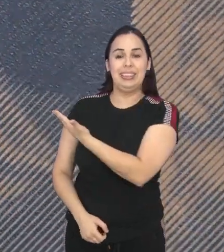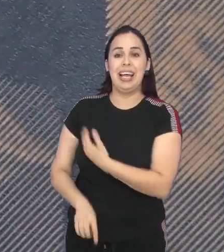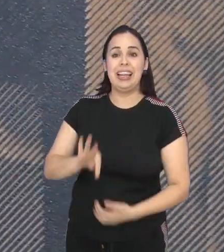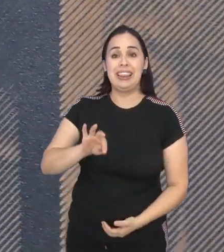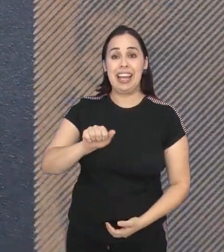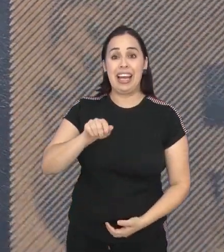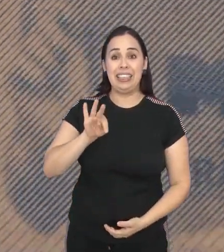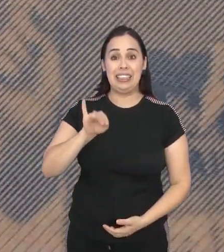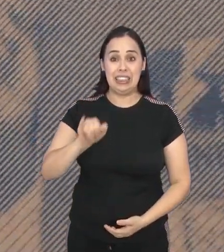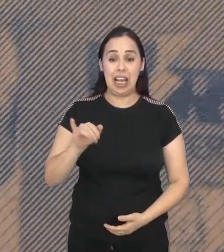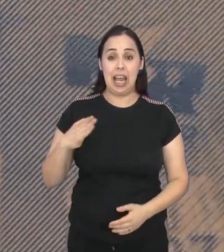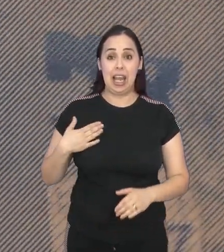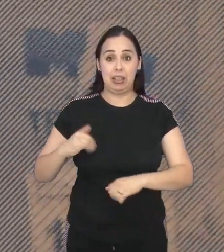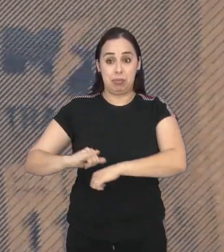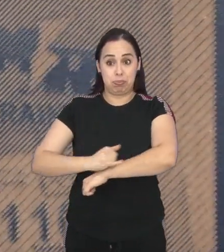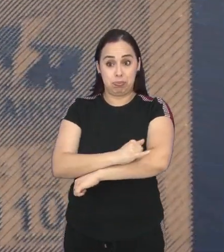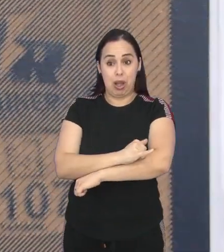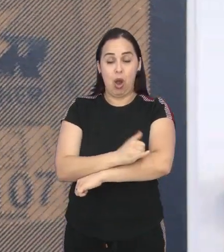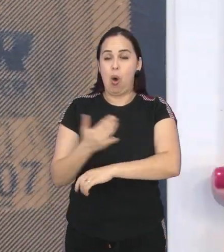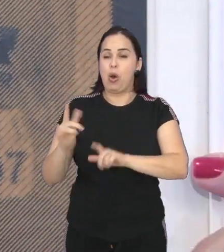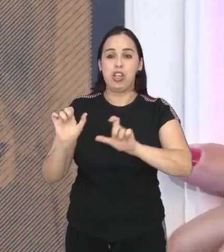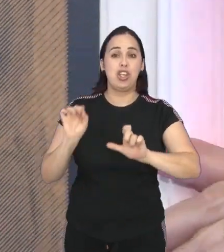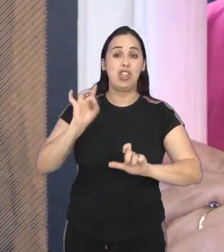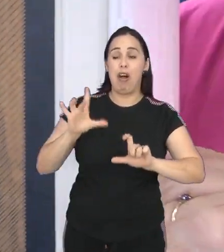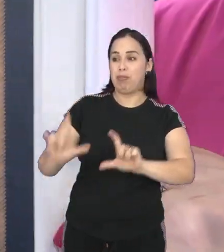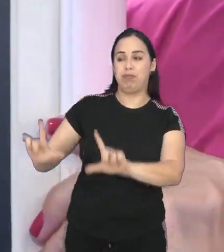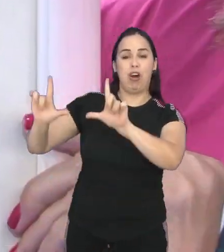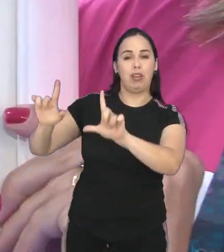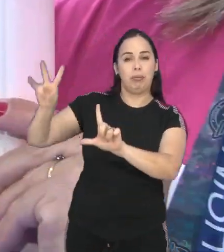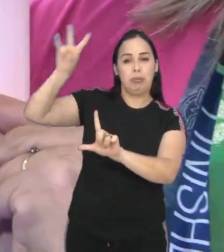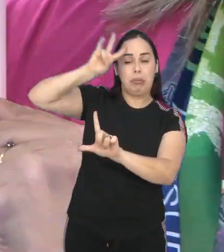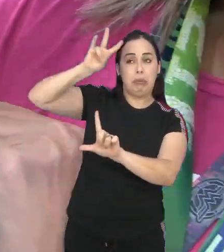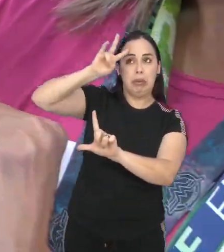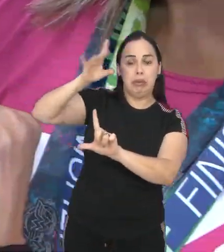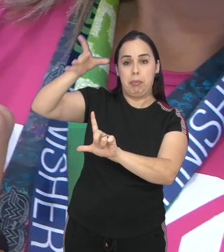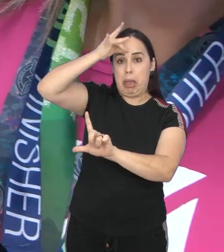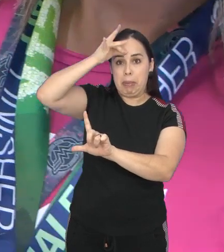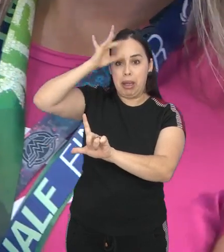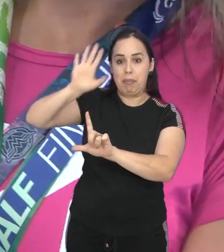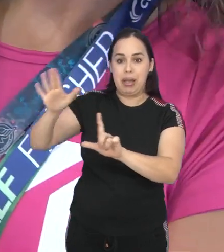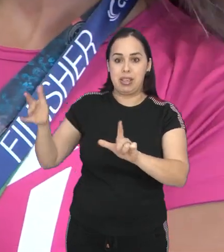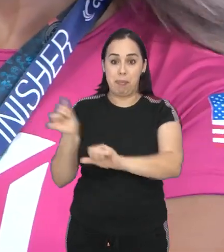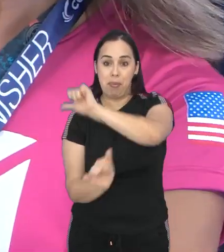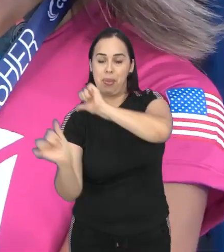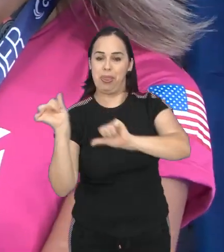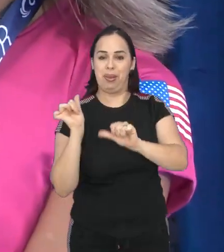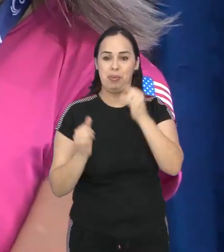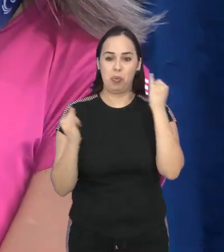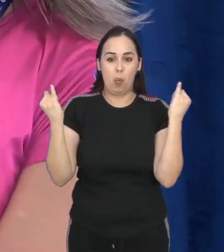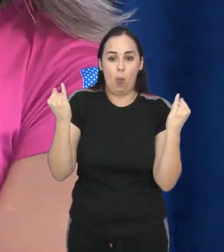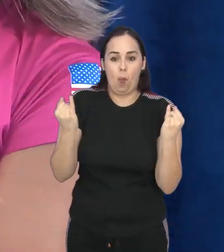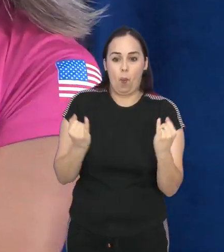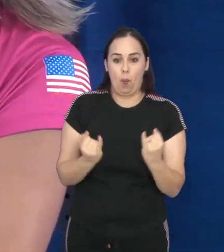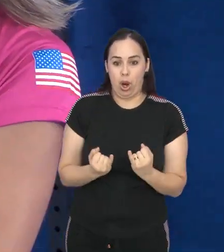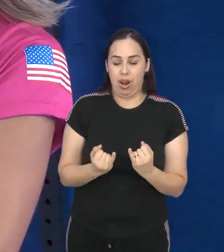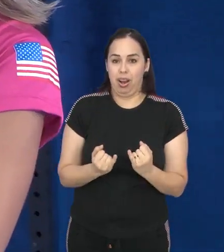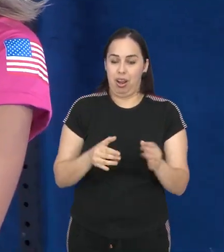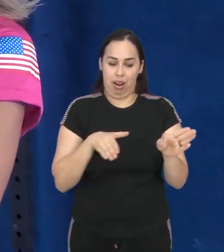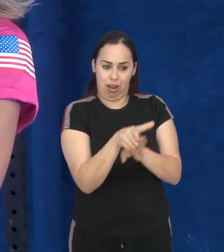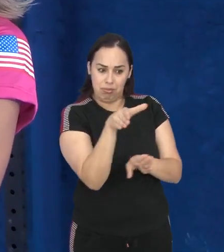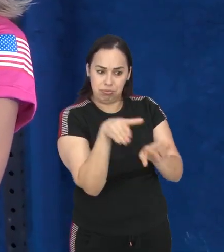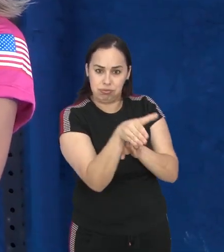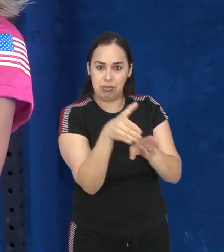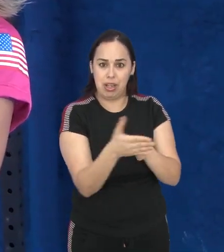a imagem da Tati acima do peso e sedentária hoje é apenas uma foto no quadro e contrasta bem com